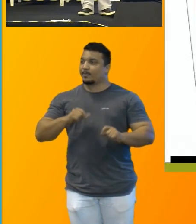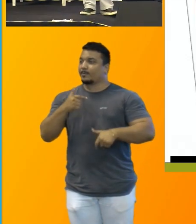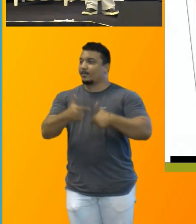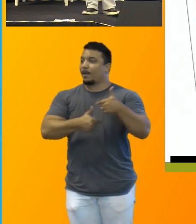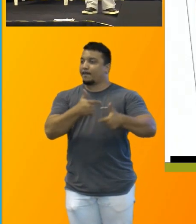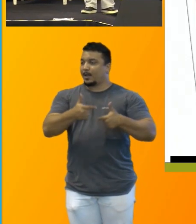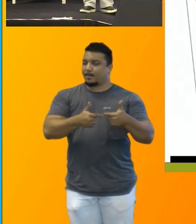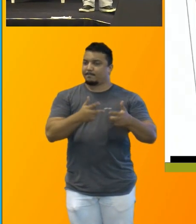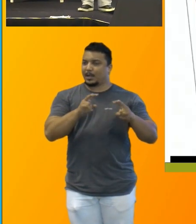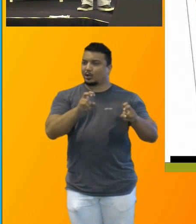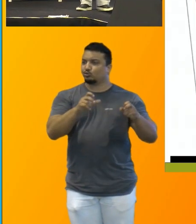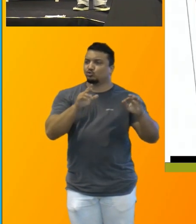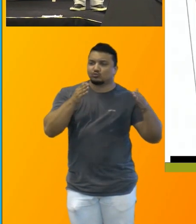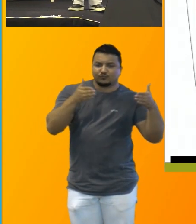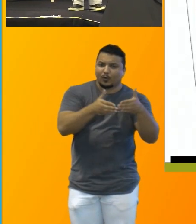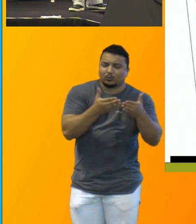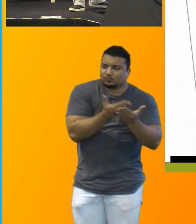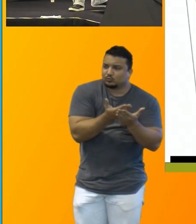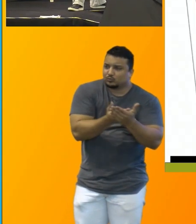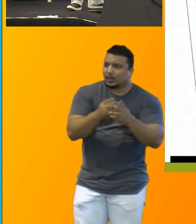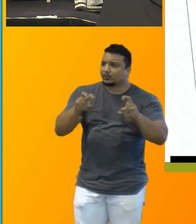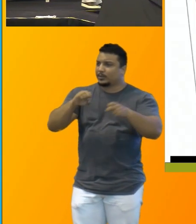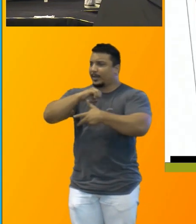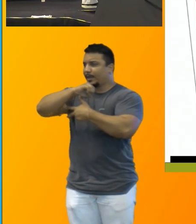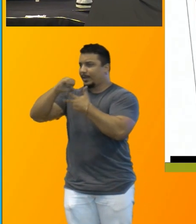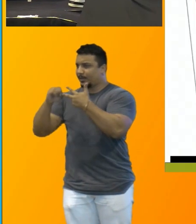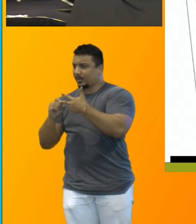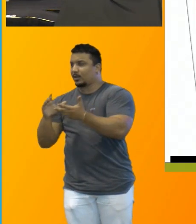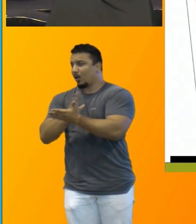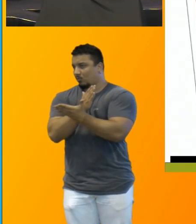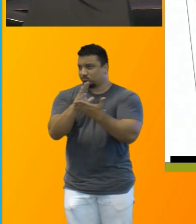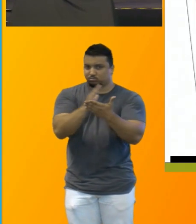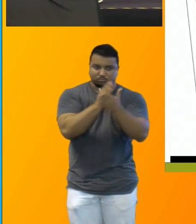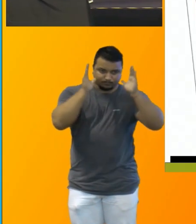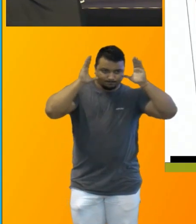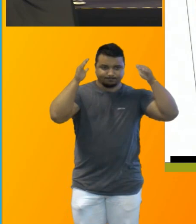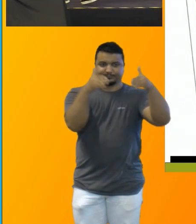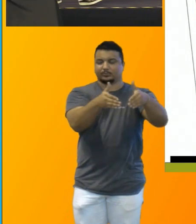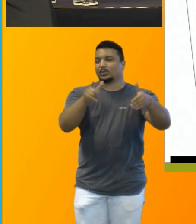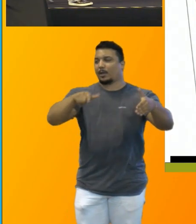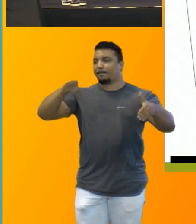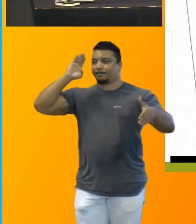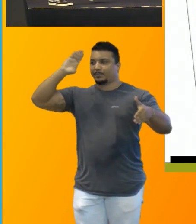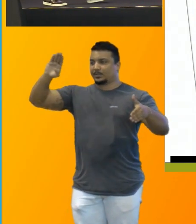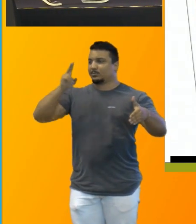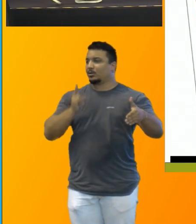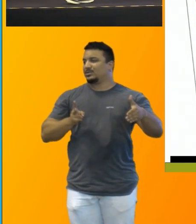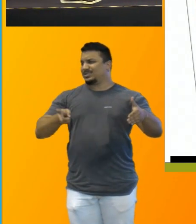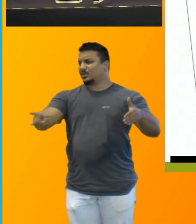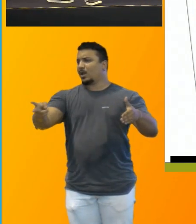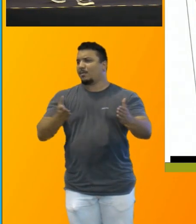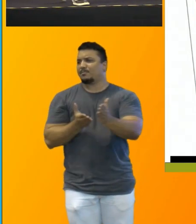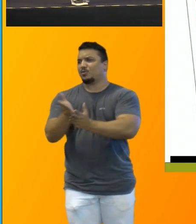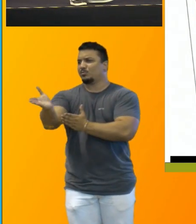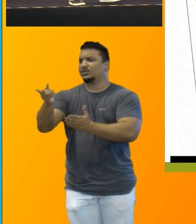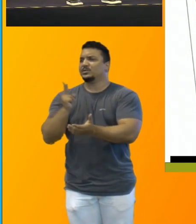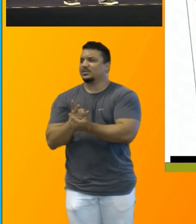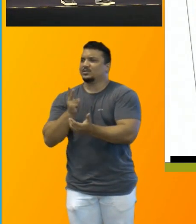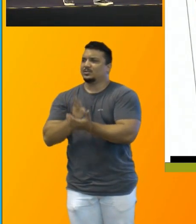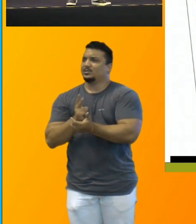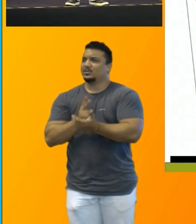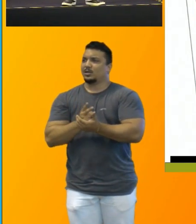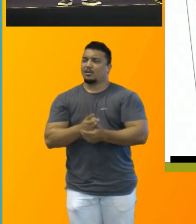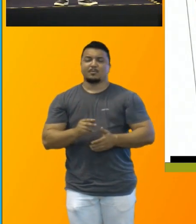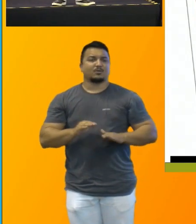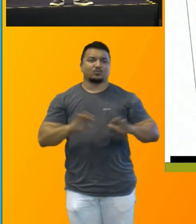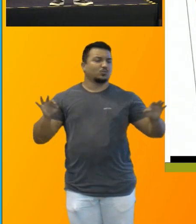trabalhar temáticas para o Enem, existem alguns assuntos que eles funcionam como senso comum. Qual é o senso